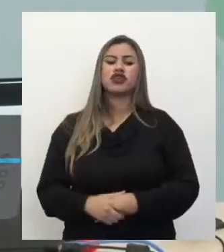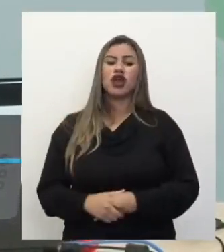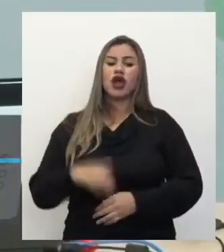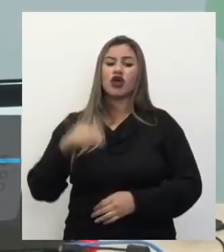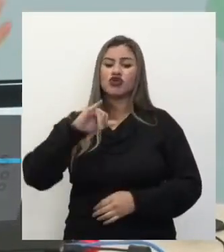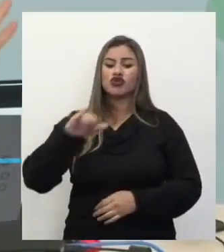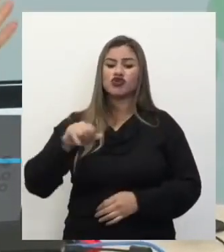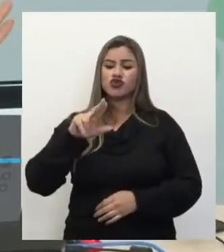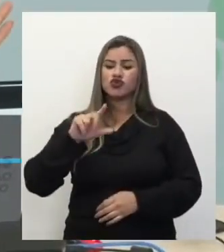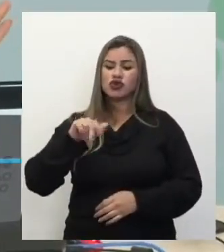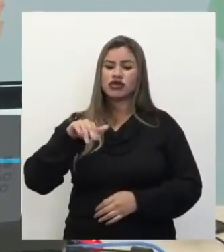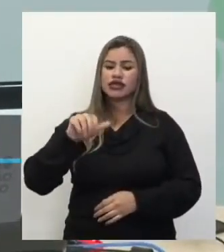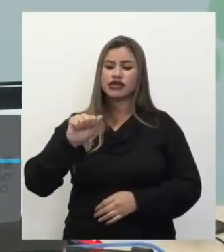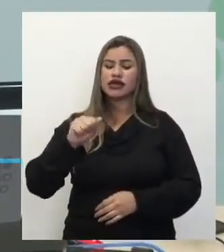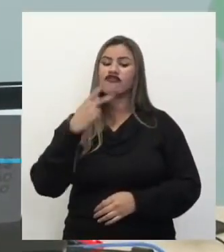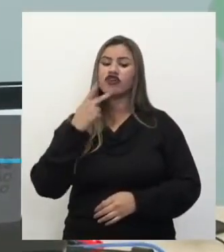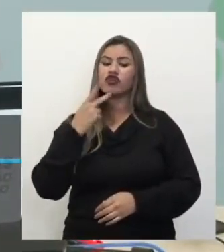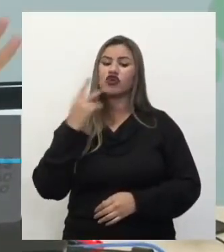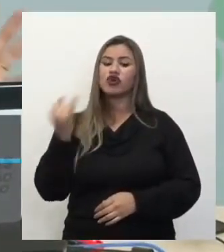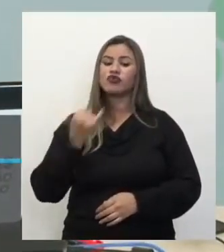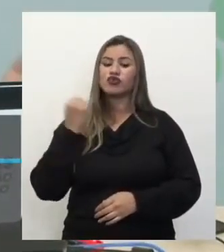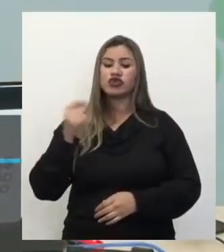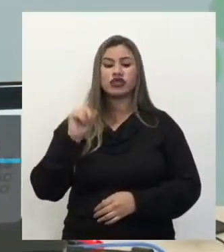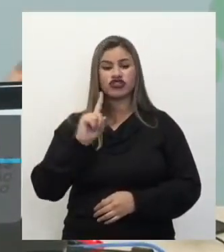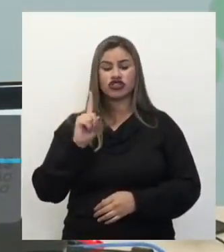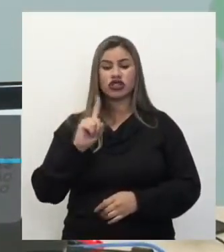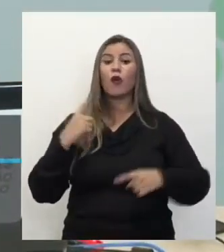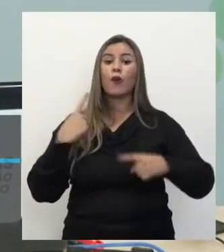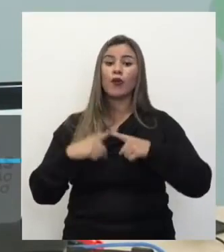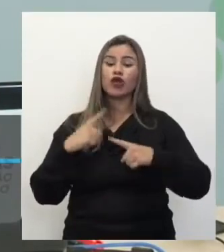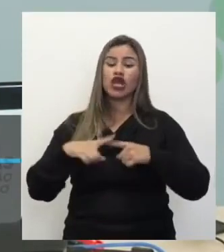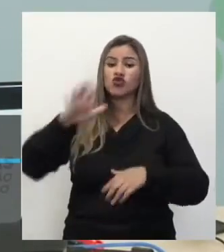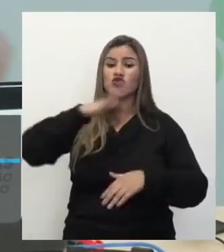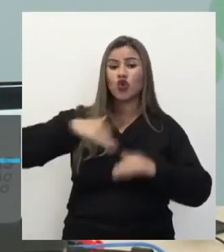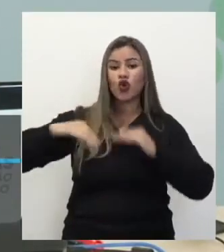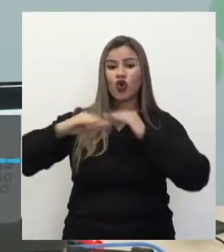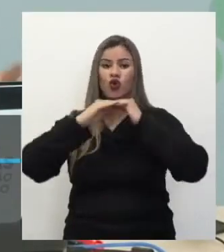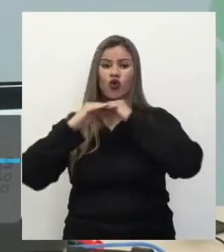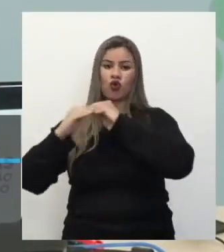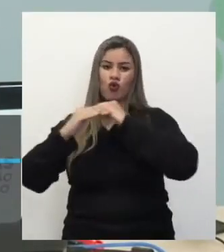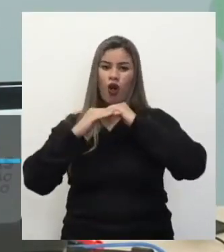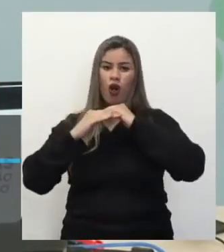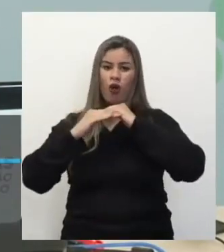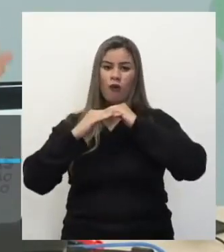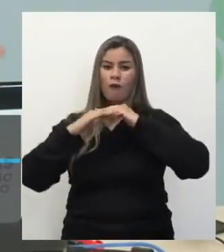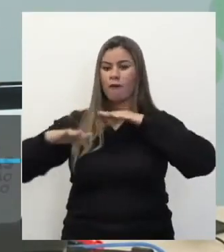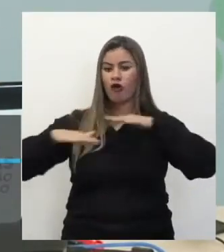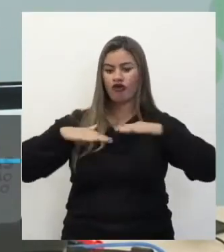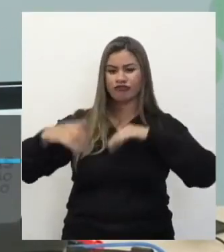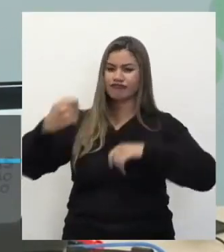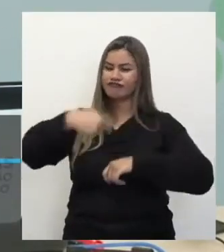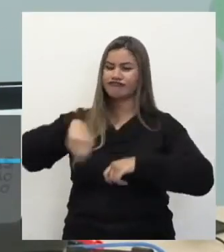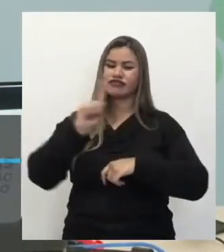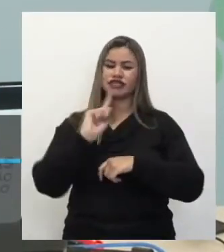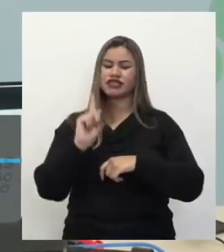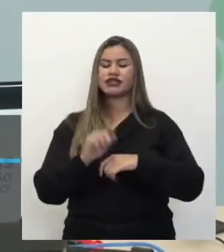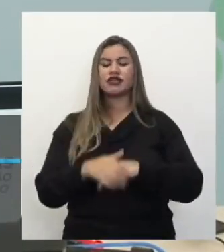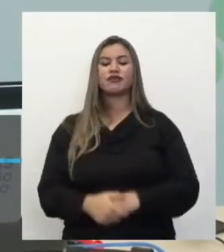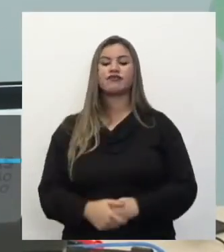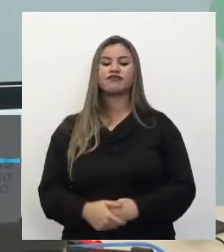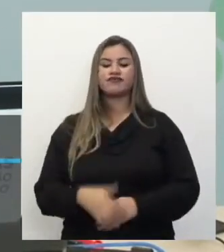assim, não é importante, porque todos nós somos iguais, sem necessitar de qualquer movimento. E